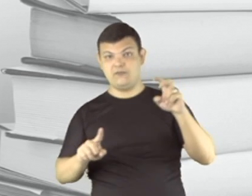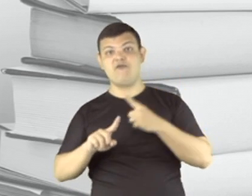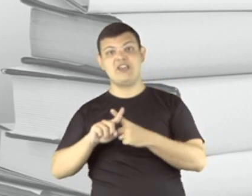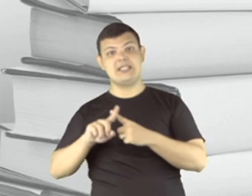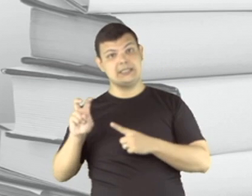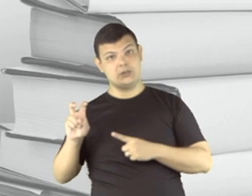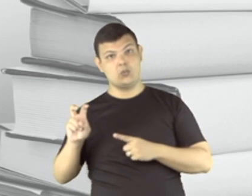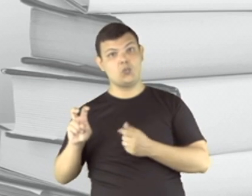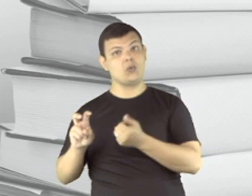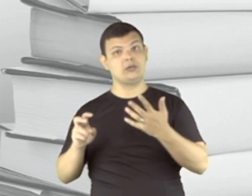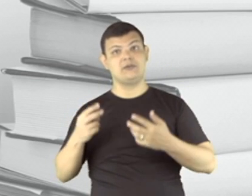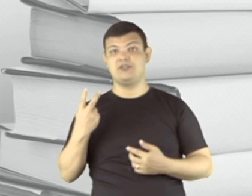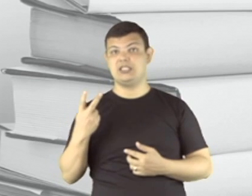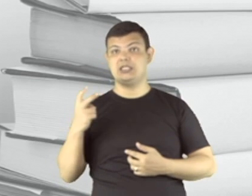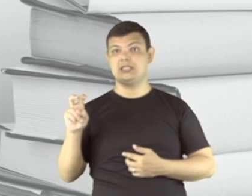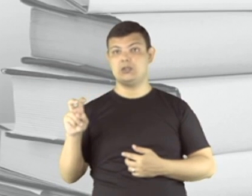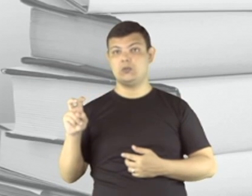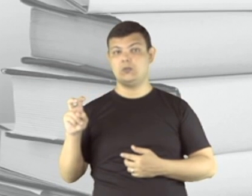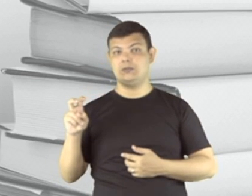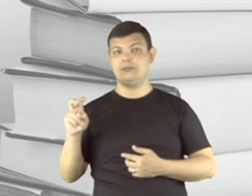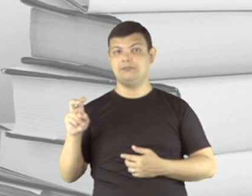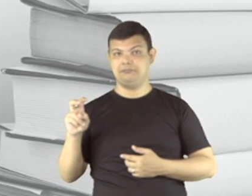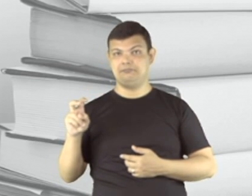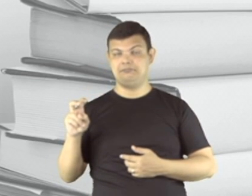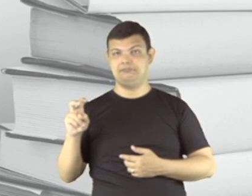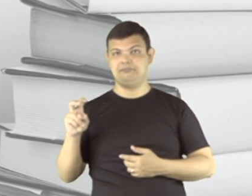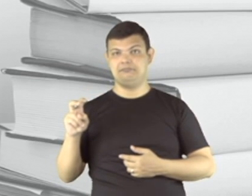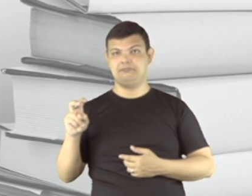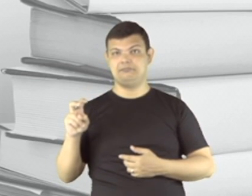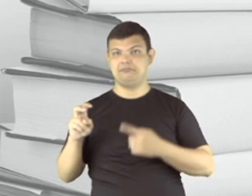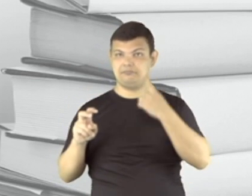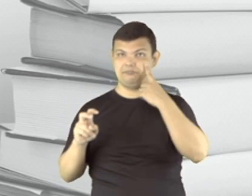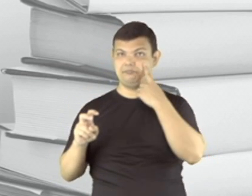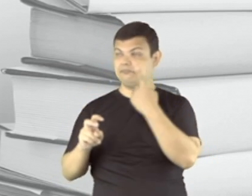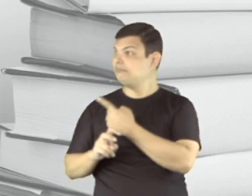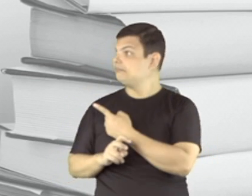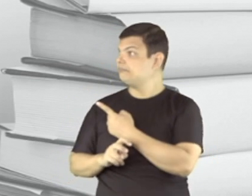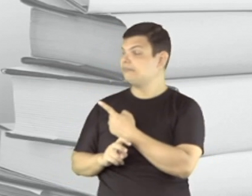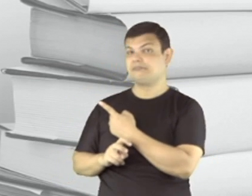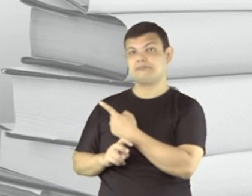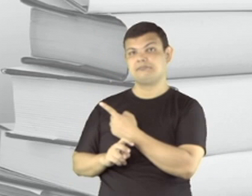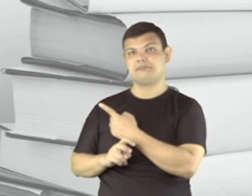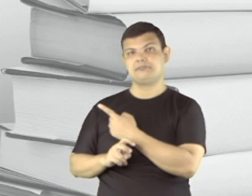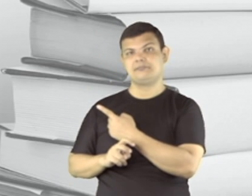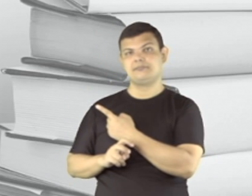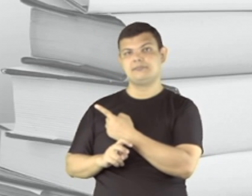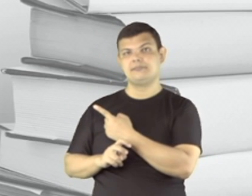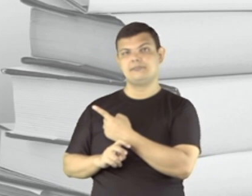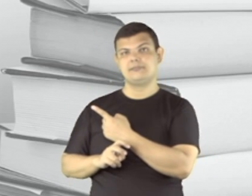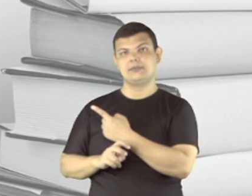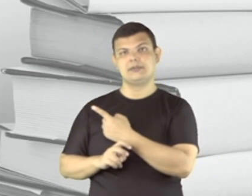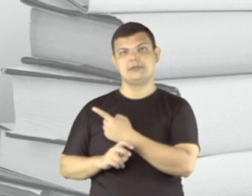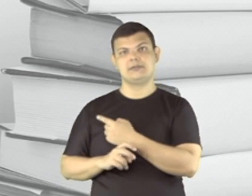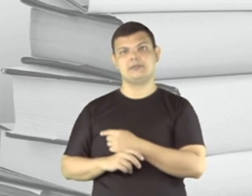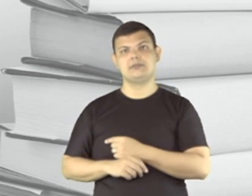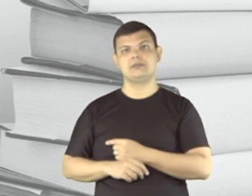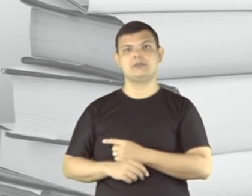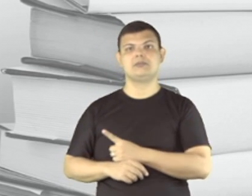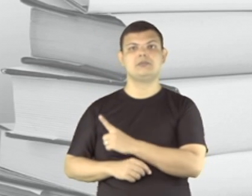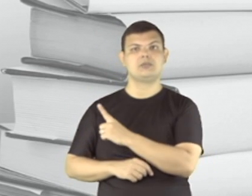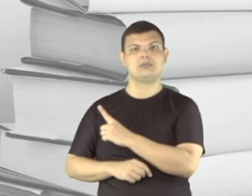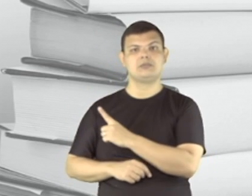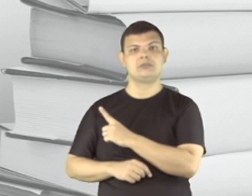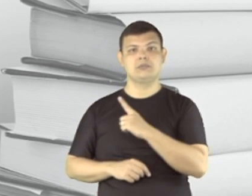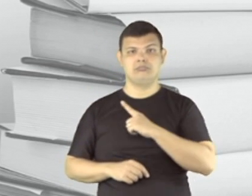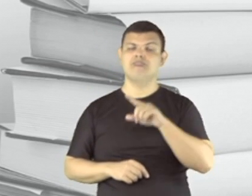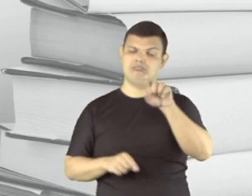5, 25. No caso aqui, vamos verificar aqui, ó, nesse exemplo aqui. Aqui eu tenho uma